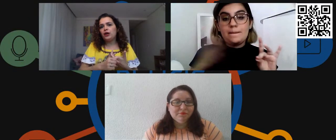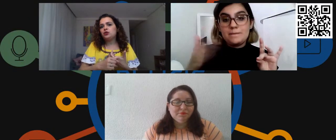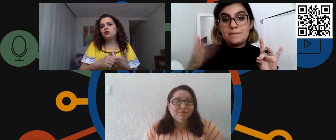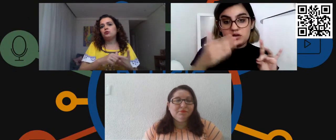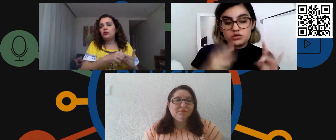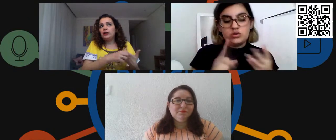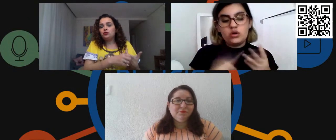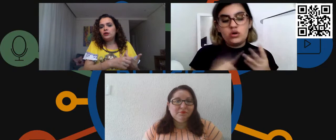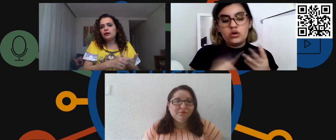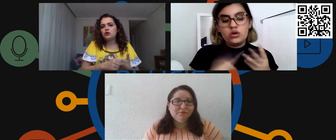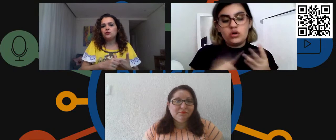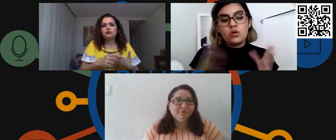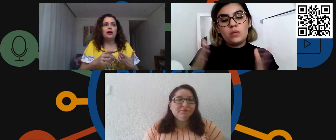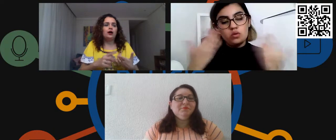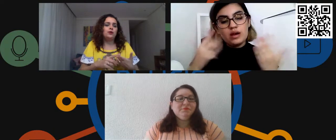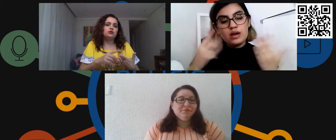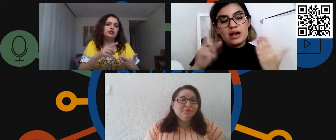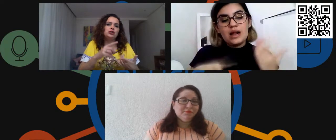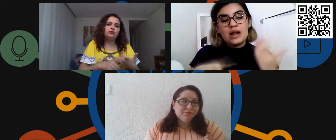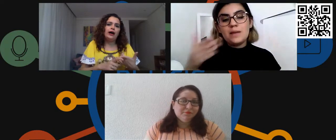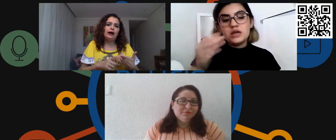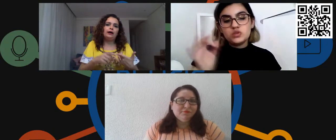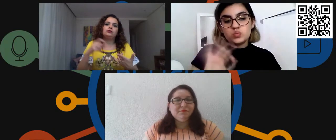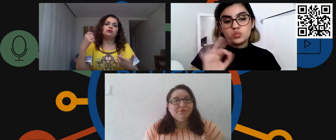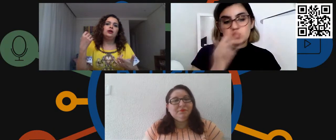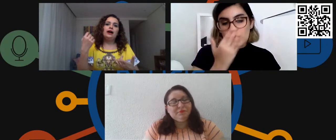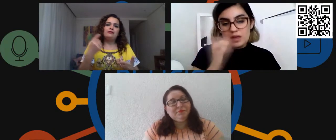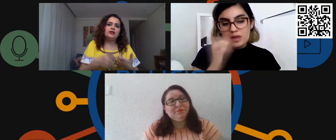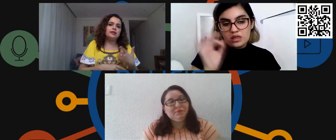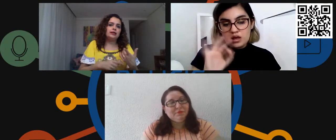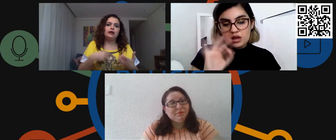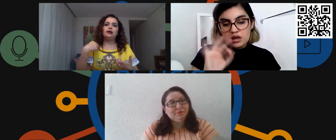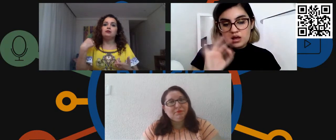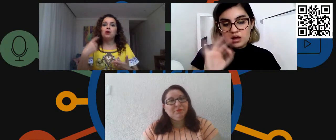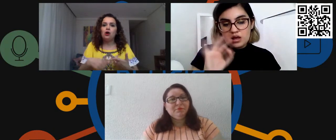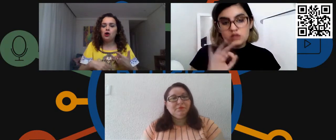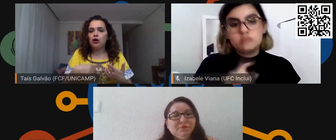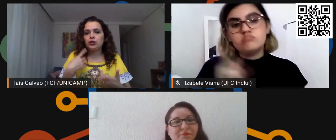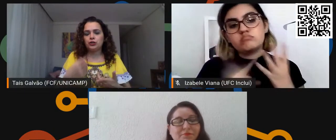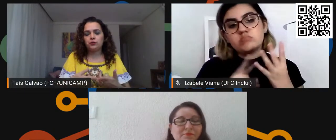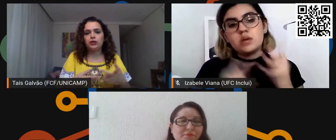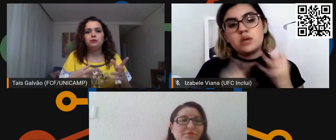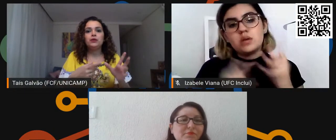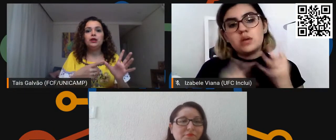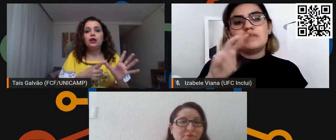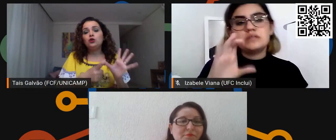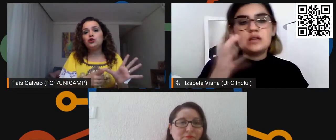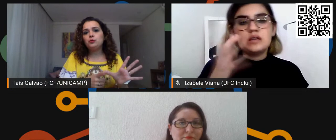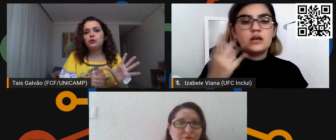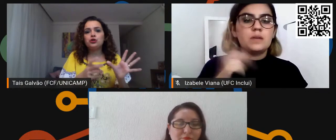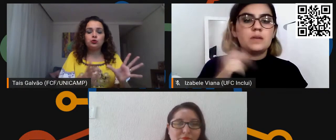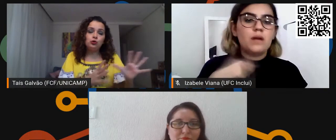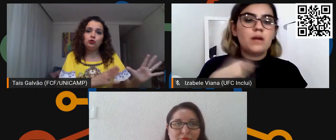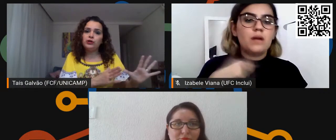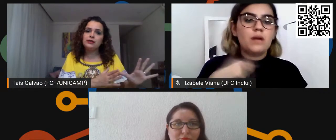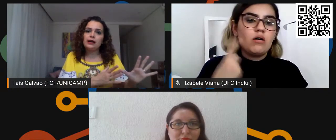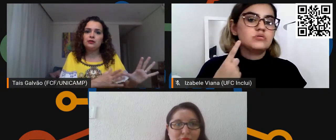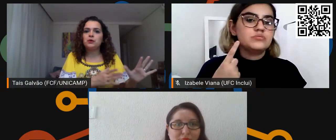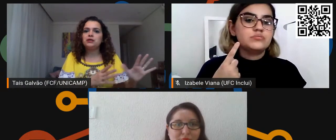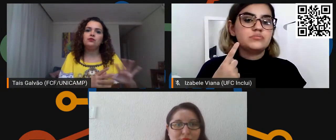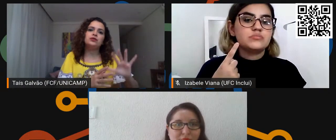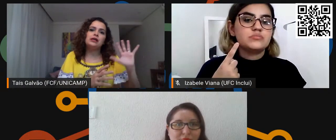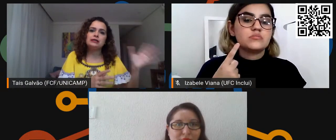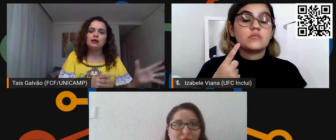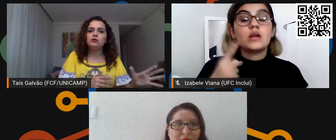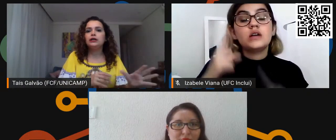meu desfecho, eu falei de doença cardiovascular, eu posso medir infarto, AVC, morte, enfim. E o tipo de estudo, nesse